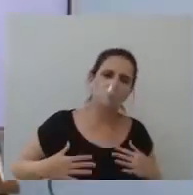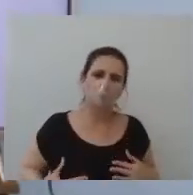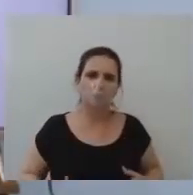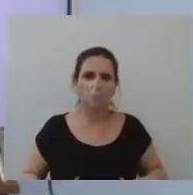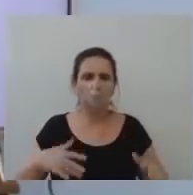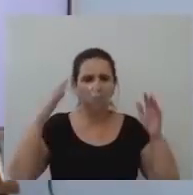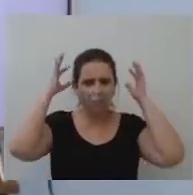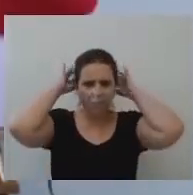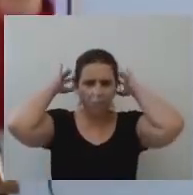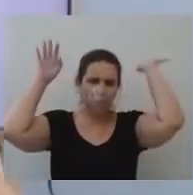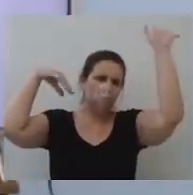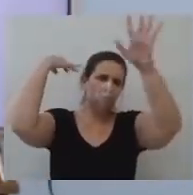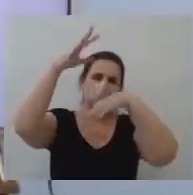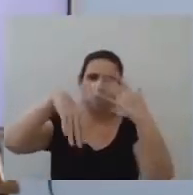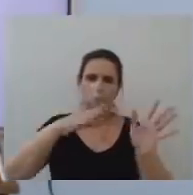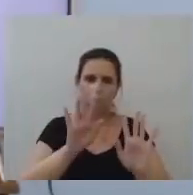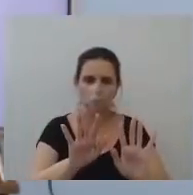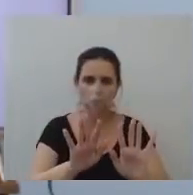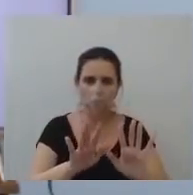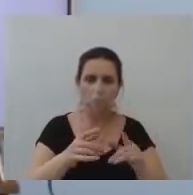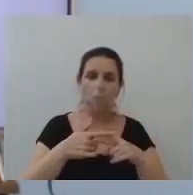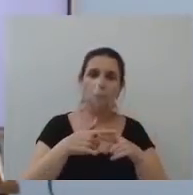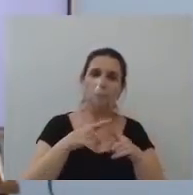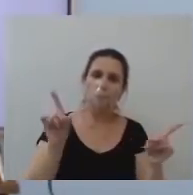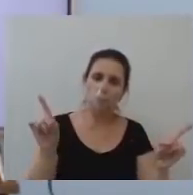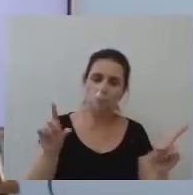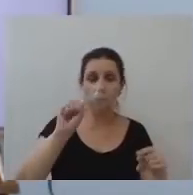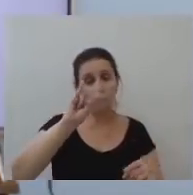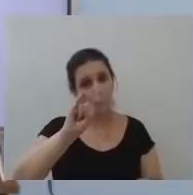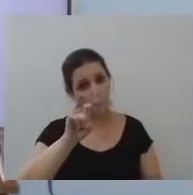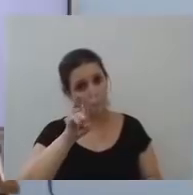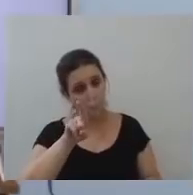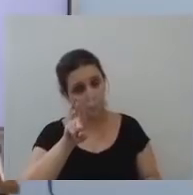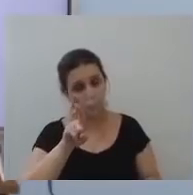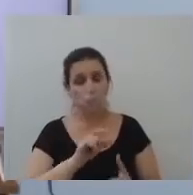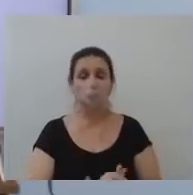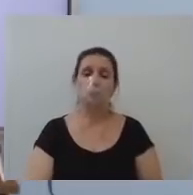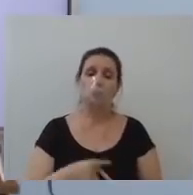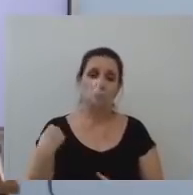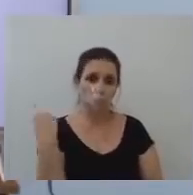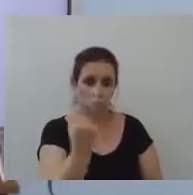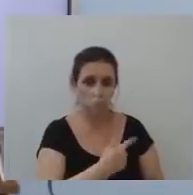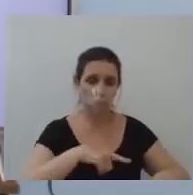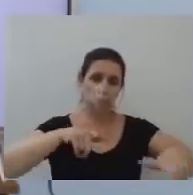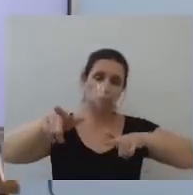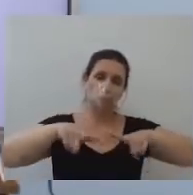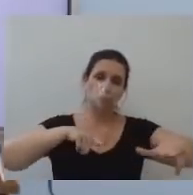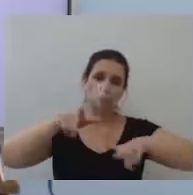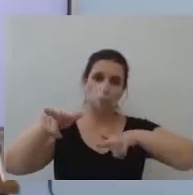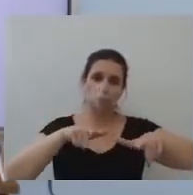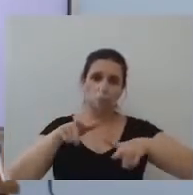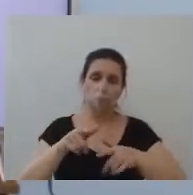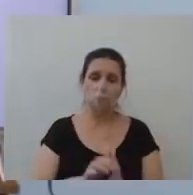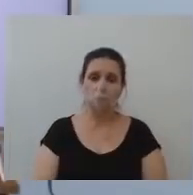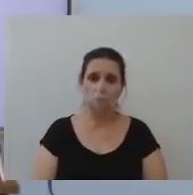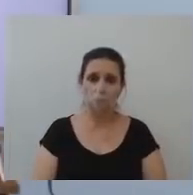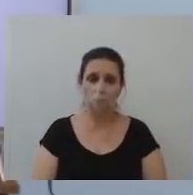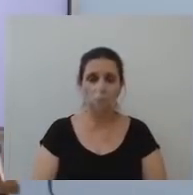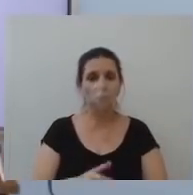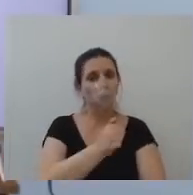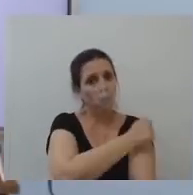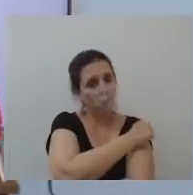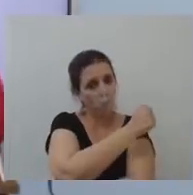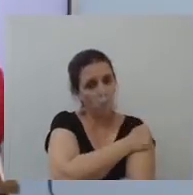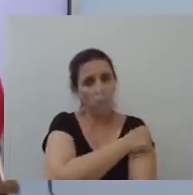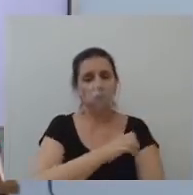o cabelo aquela bagunça. Porém, se a gente vai estar trabalhando com os nossos